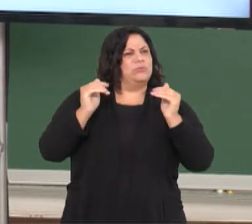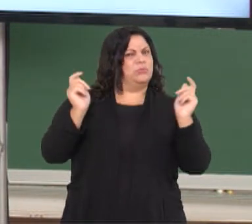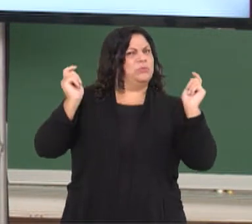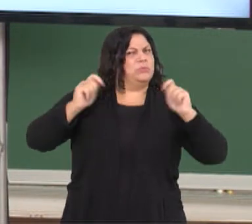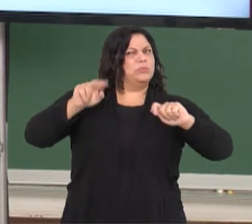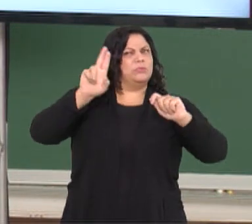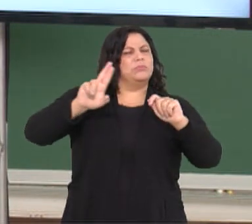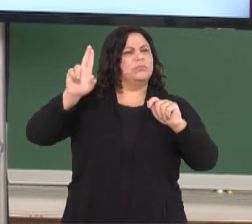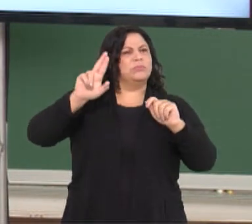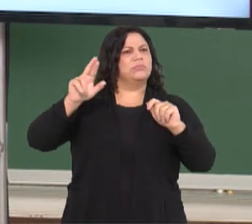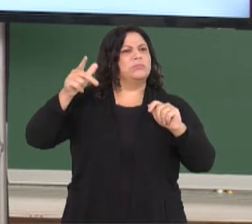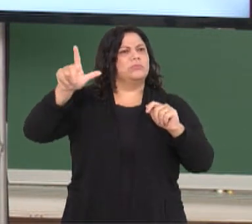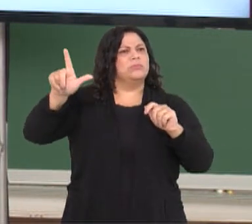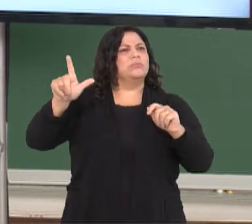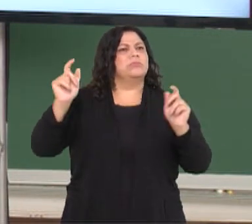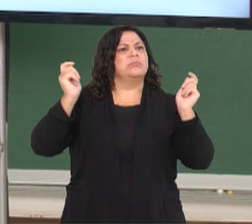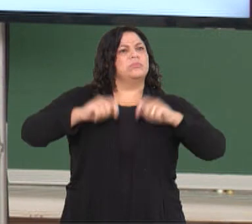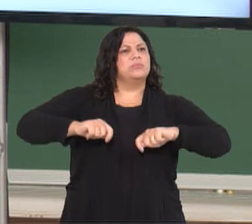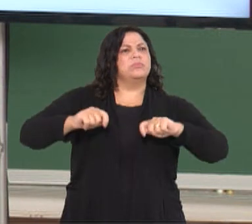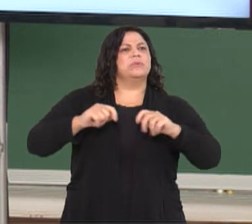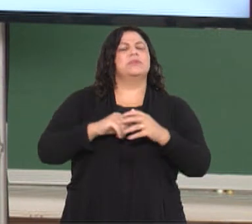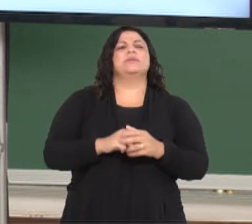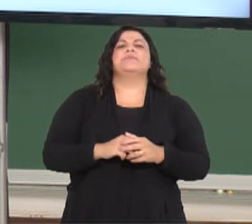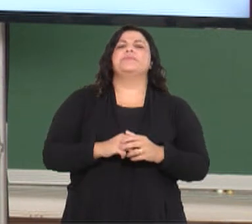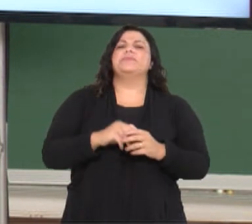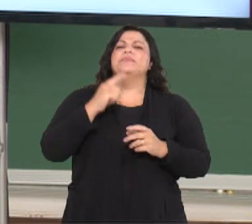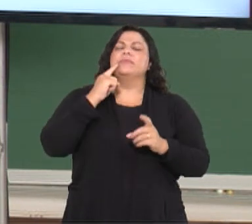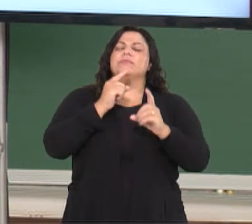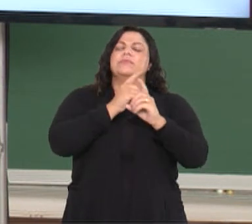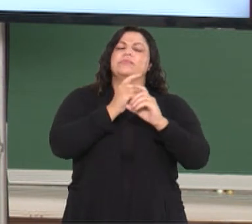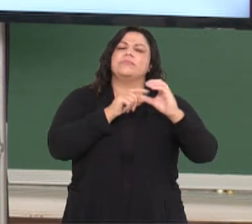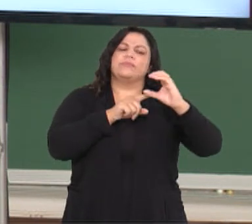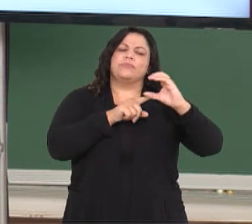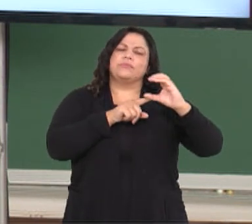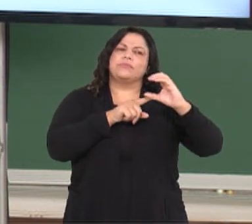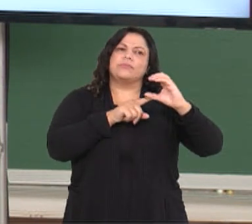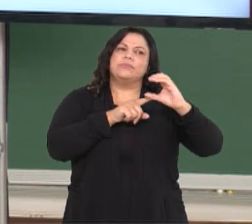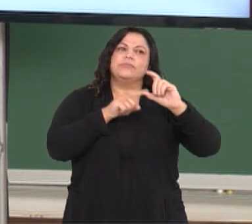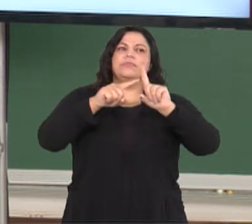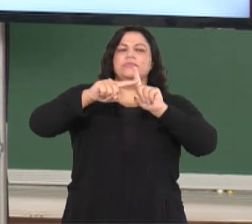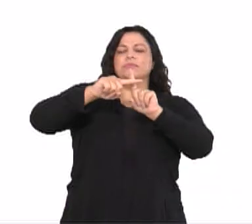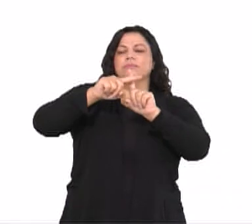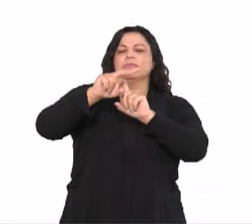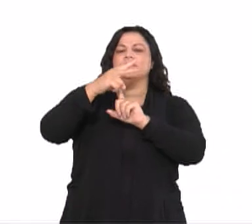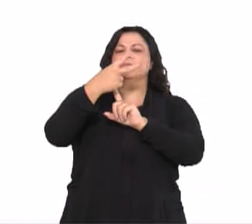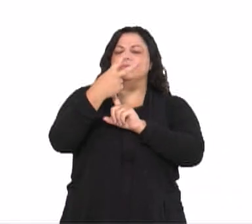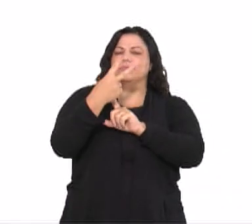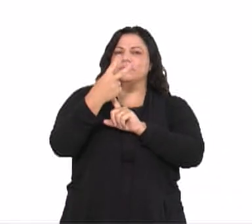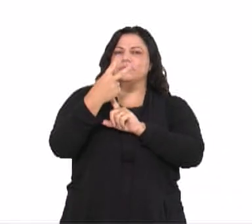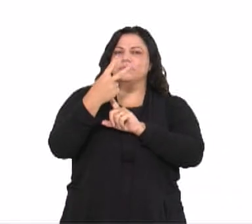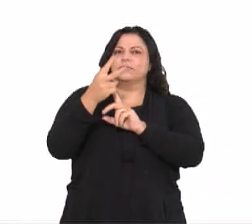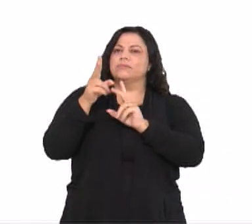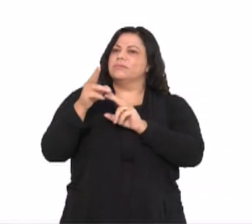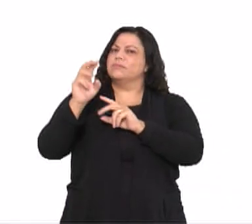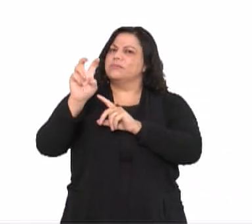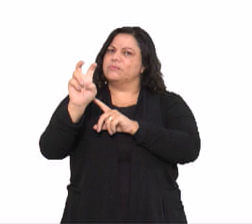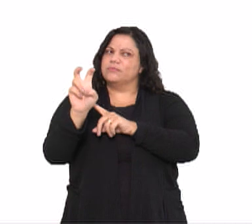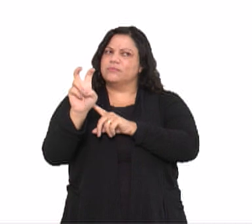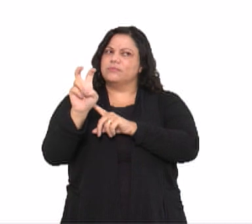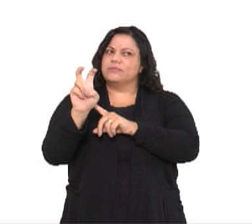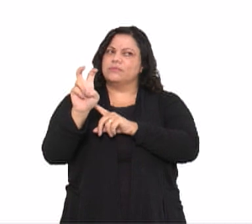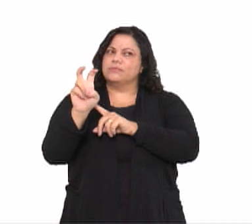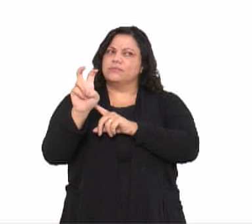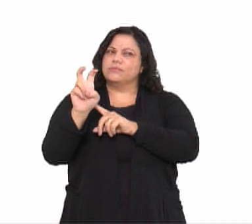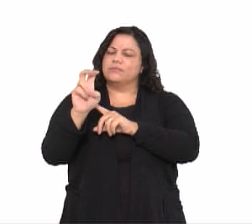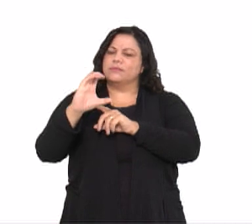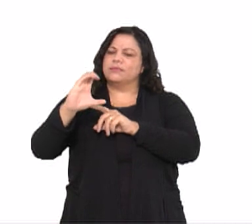eu percebi que aqui só tem uma variável, então eu vou descobrir primeiro o C. O C mais 2 é 5, logo C é 3, passando para o